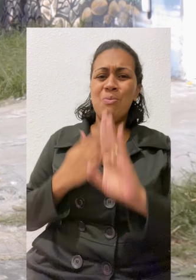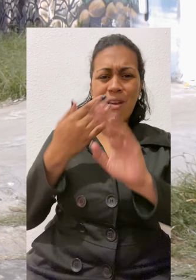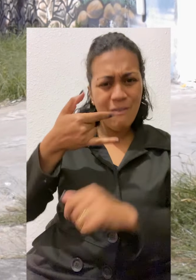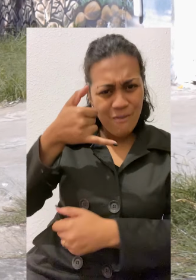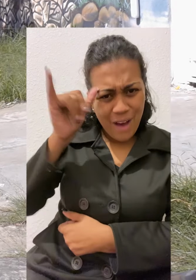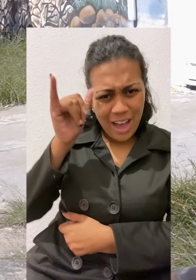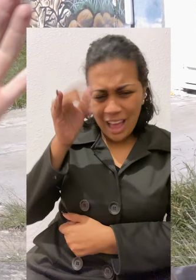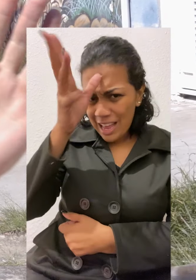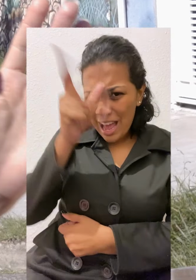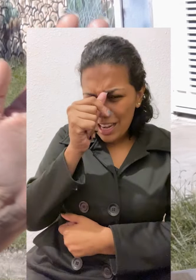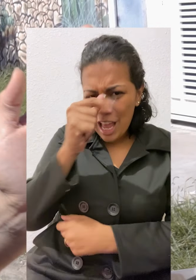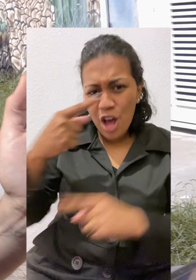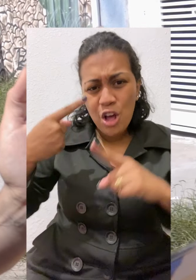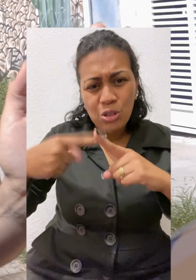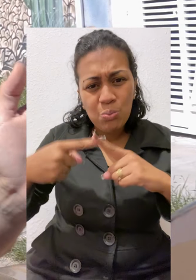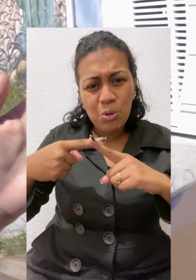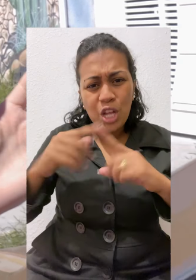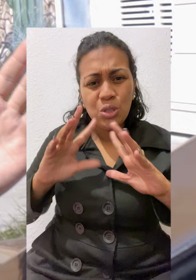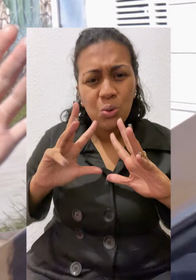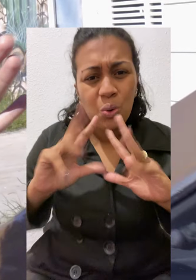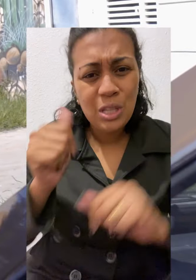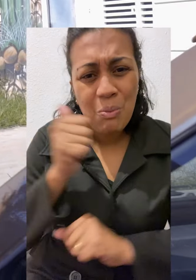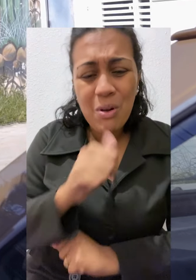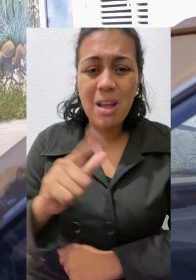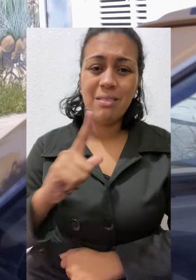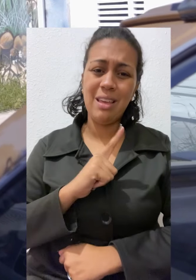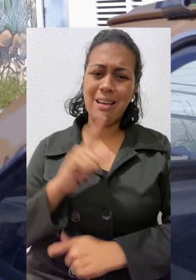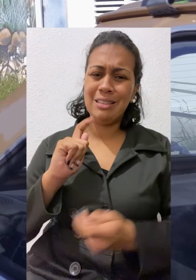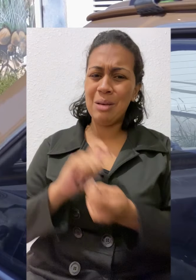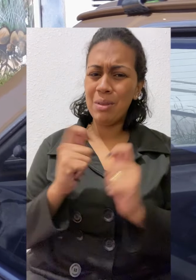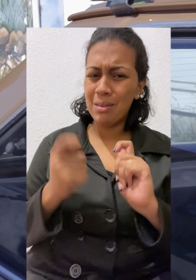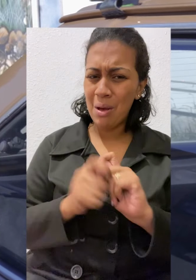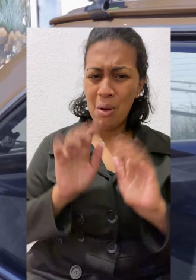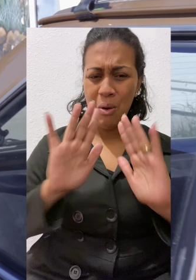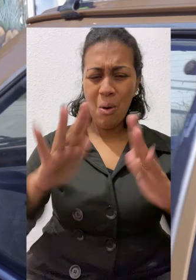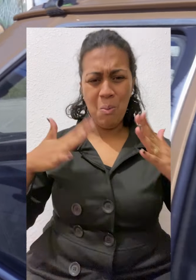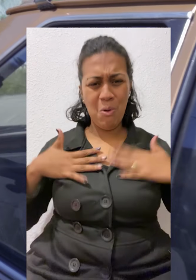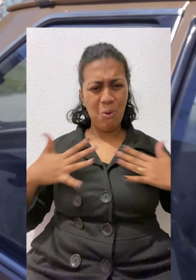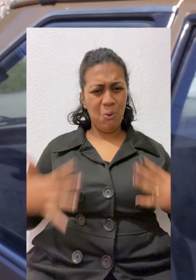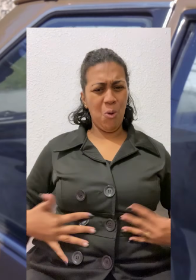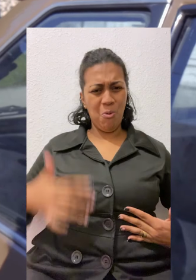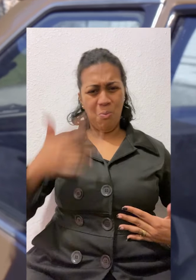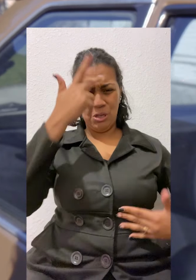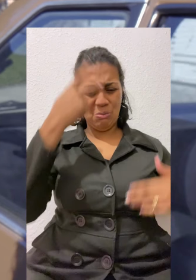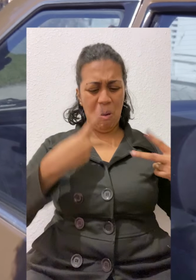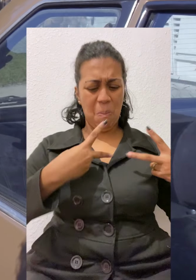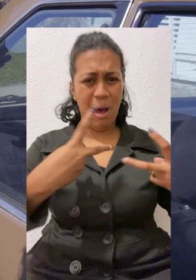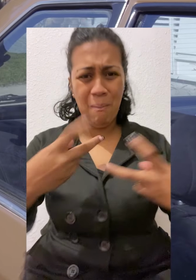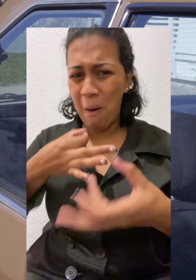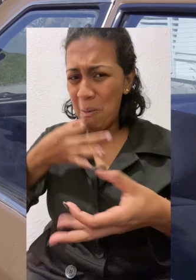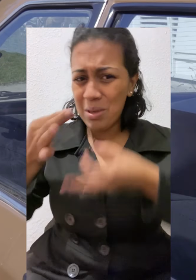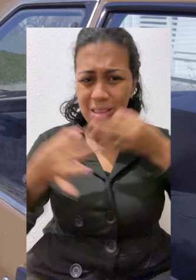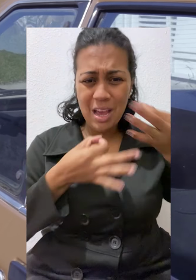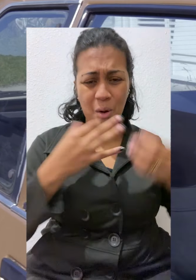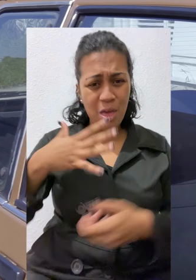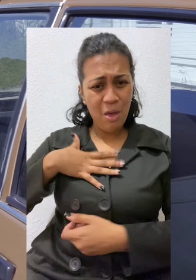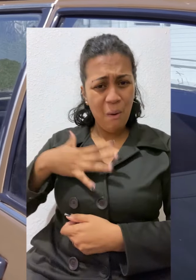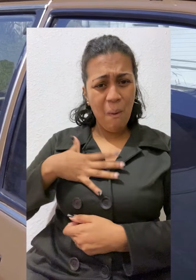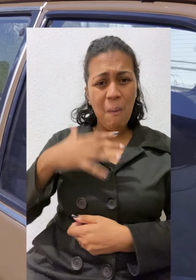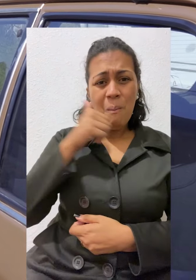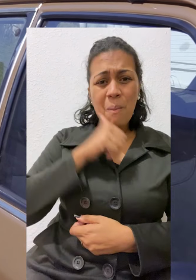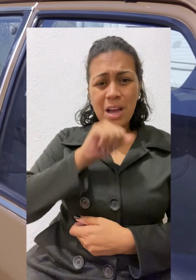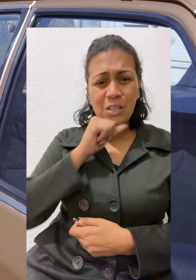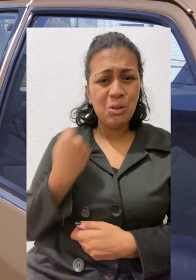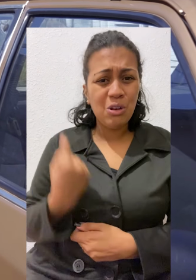vaca e galinha, toda mulher tem um pouco. E toda mãe tem um bocado. O meu corpo, restaurante, público, privado, de mãe